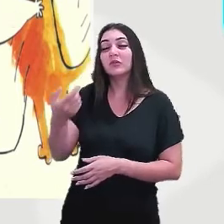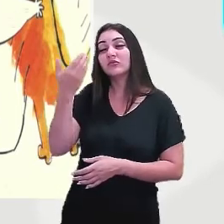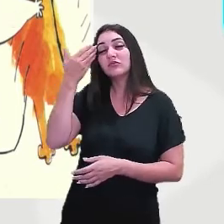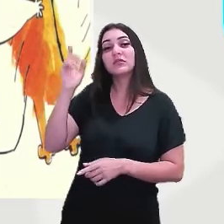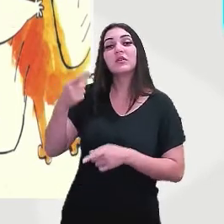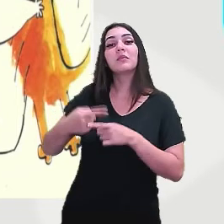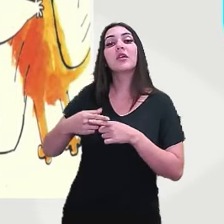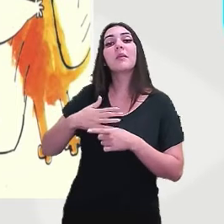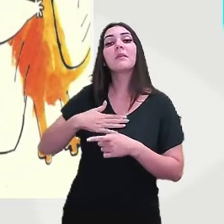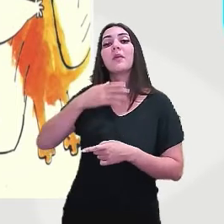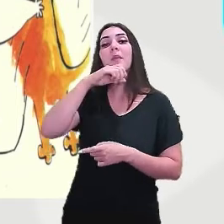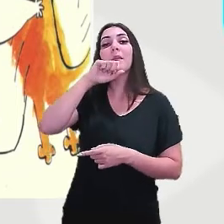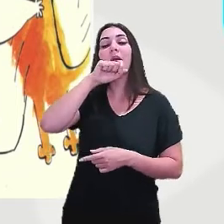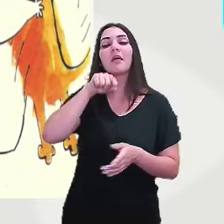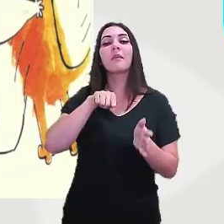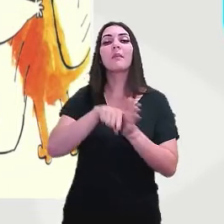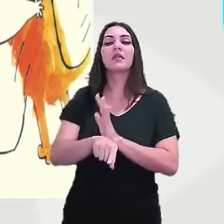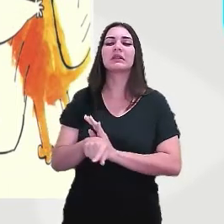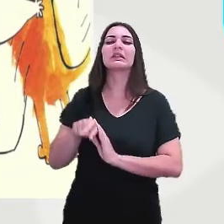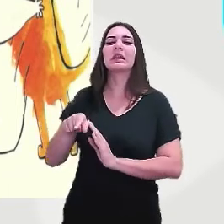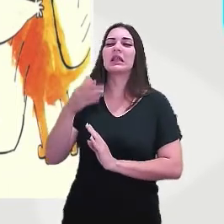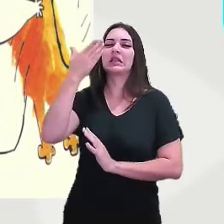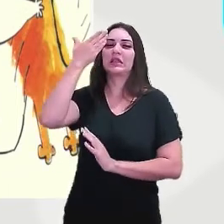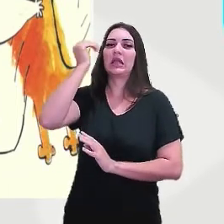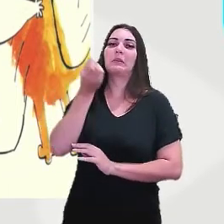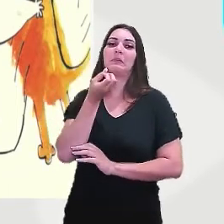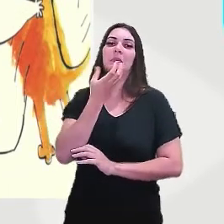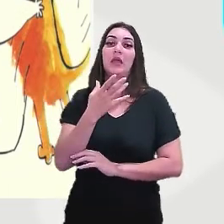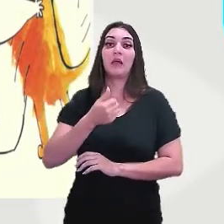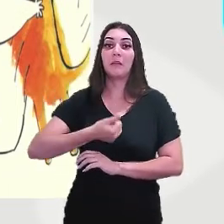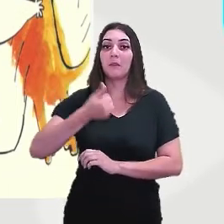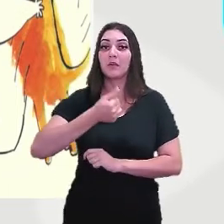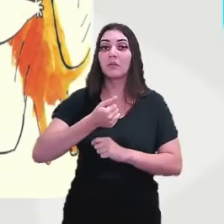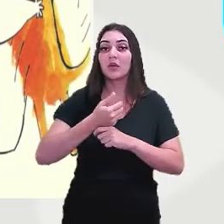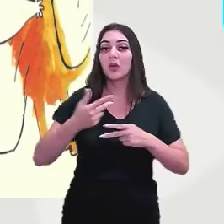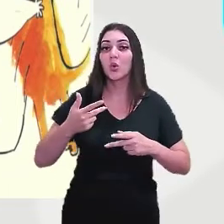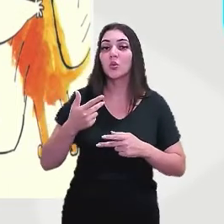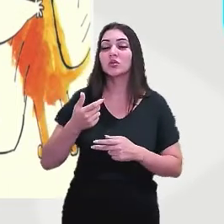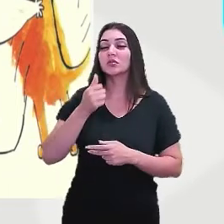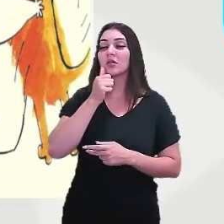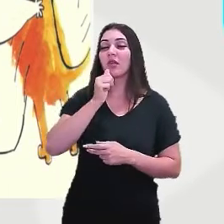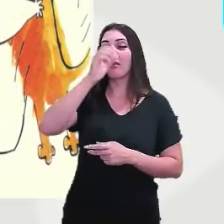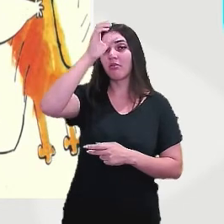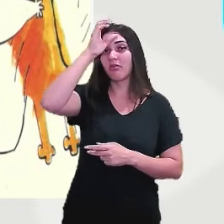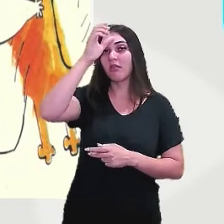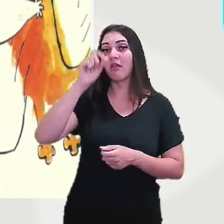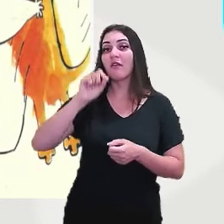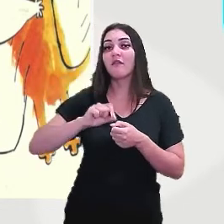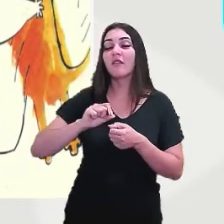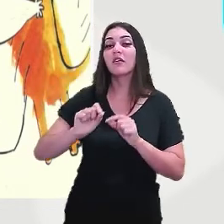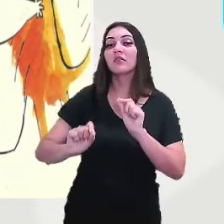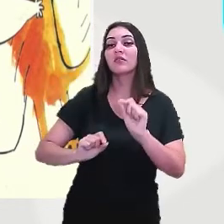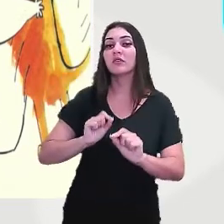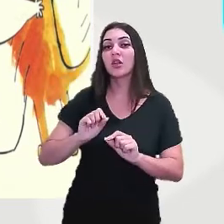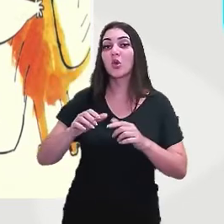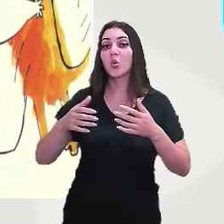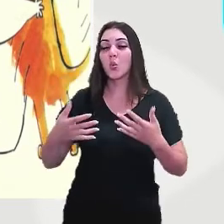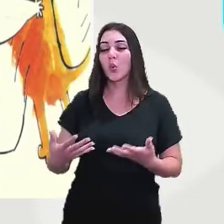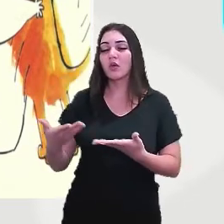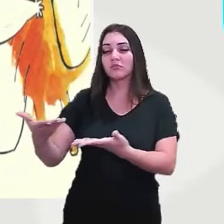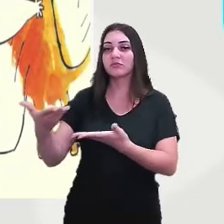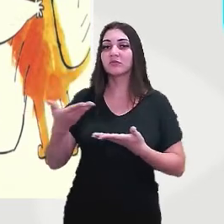meu pai perguntou. Ele sabe muito bem que a primeira coisa que a tia Clotilde faz é, quando ela vem aqui